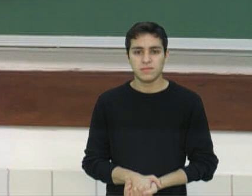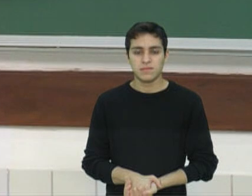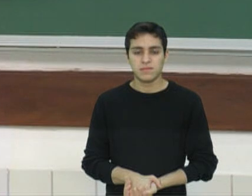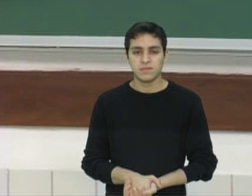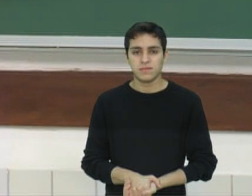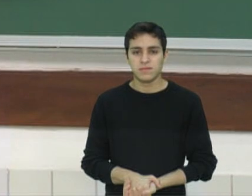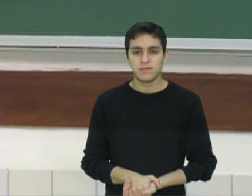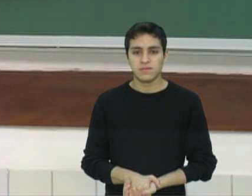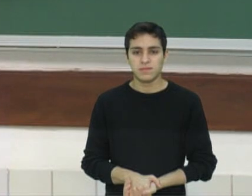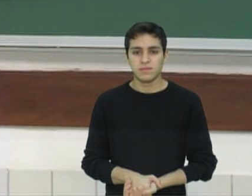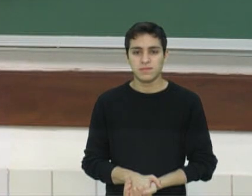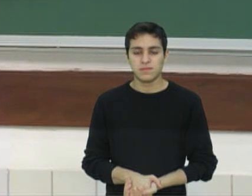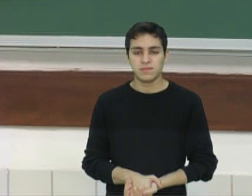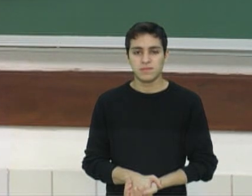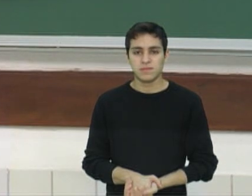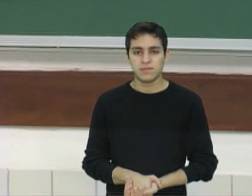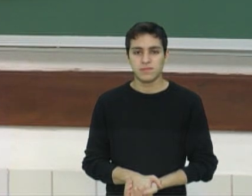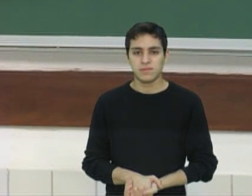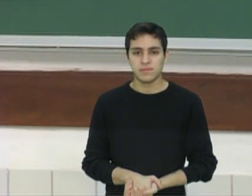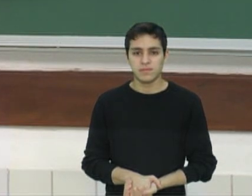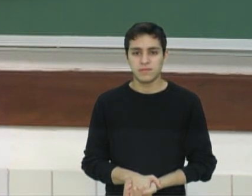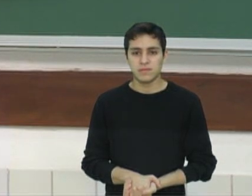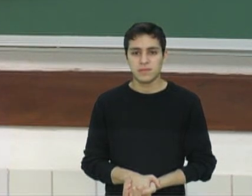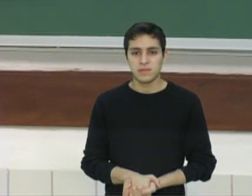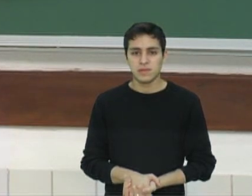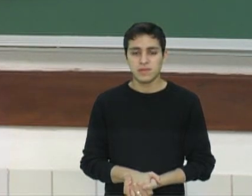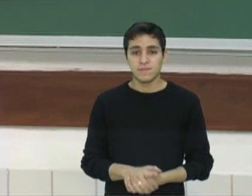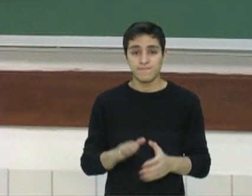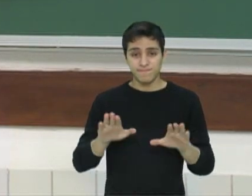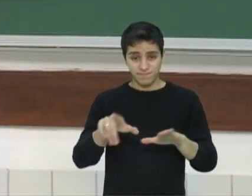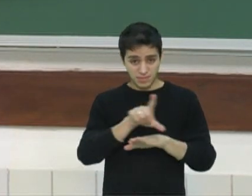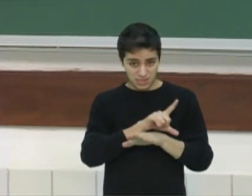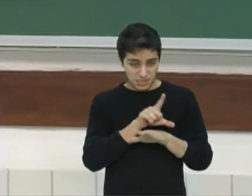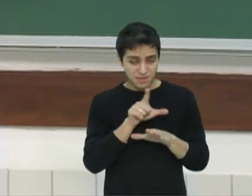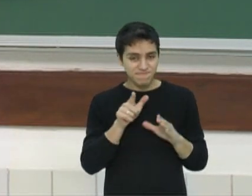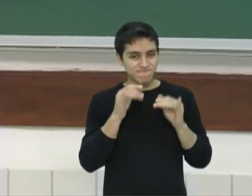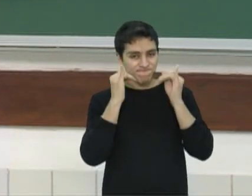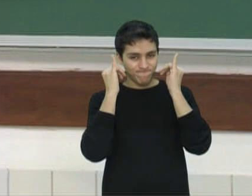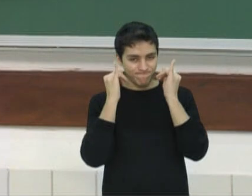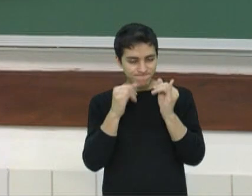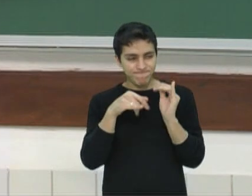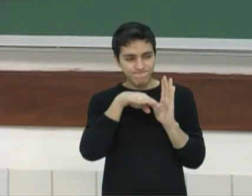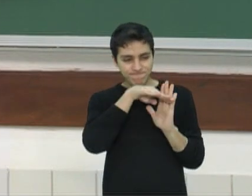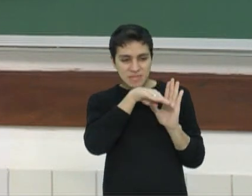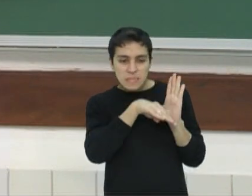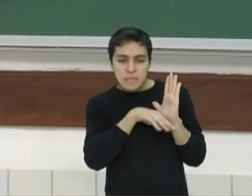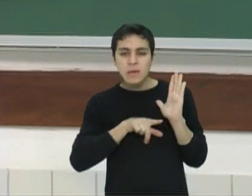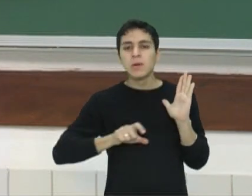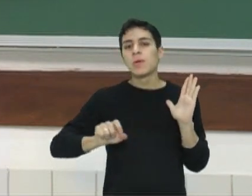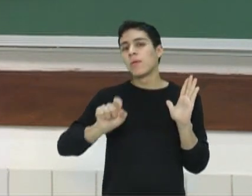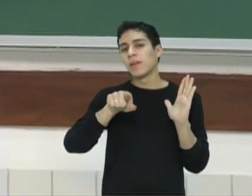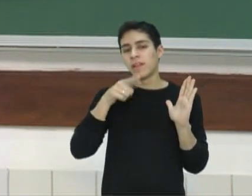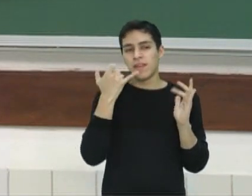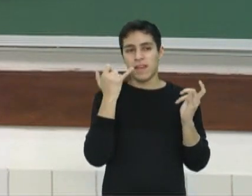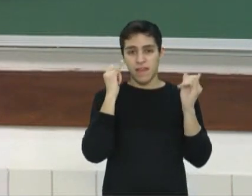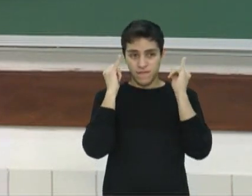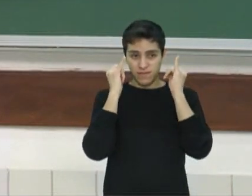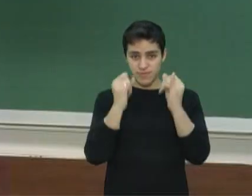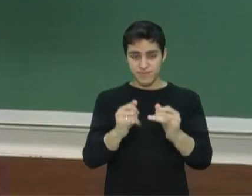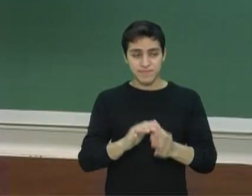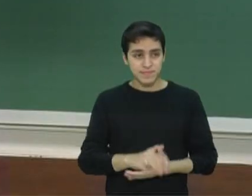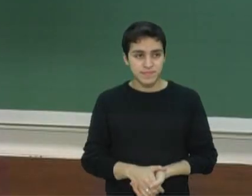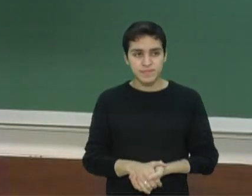la clase de número 43. Mas antes, vamos aos nossos recados, aos nossos